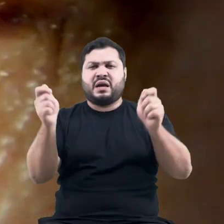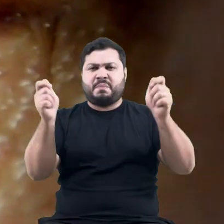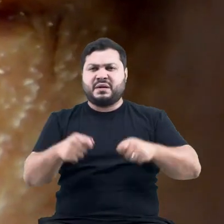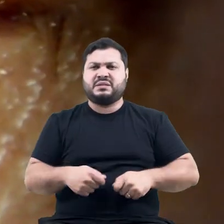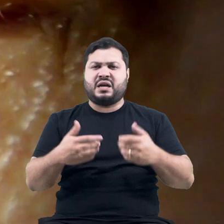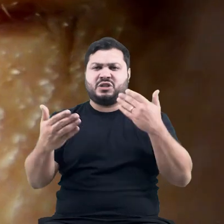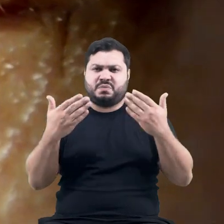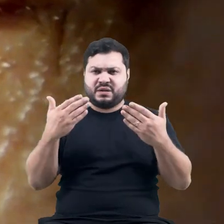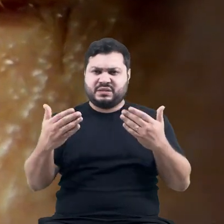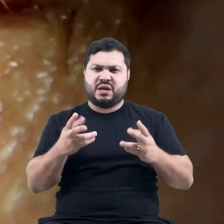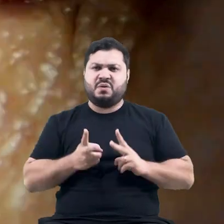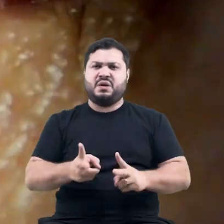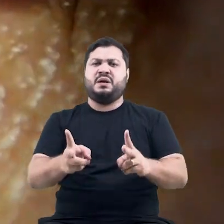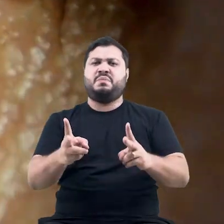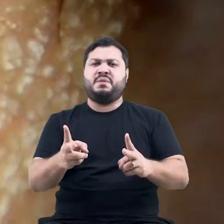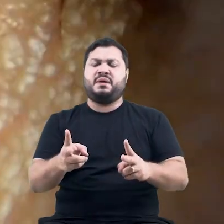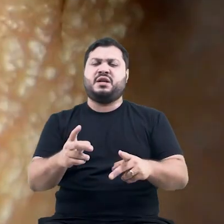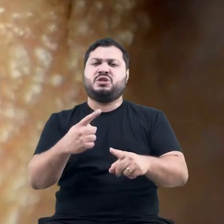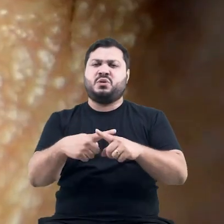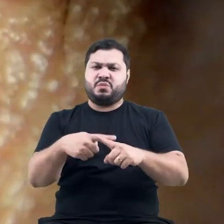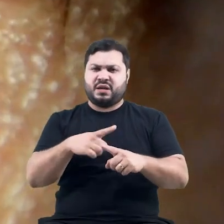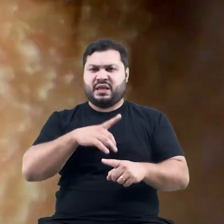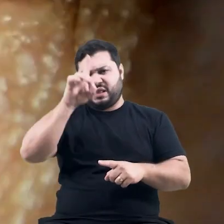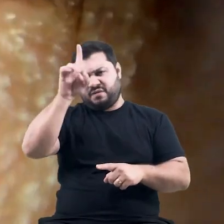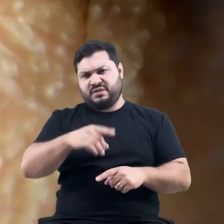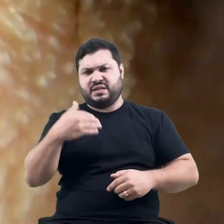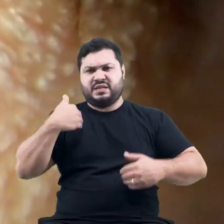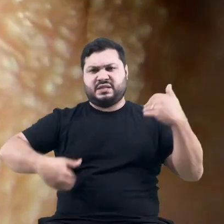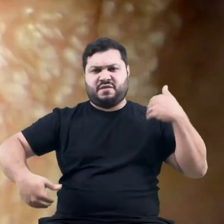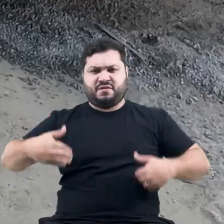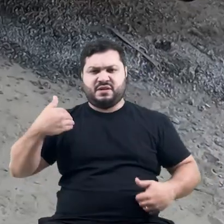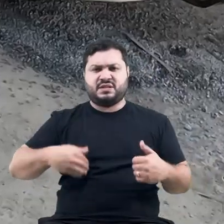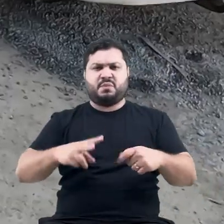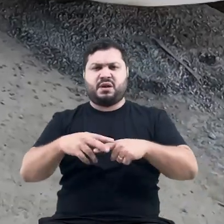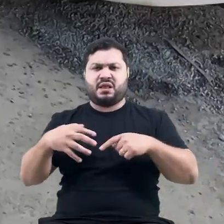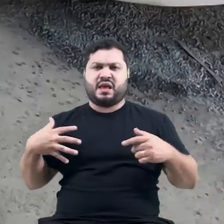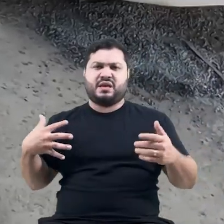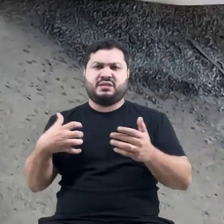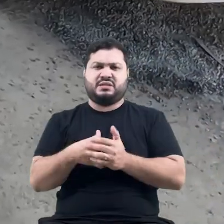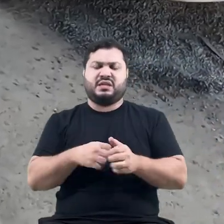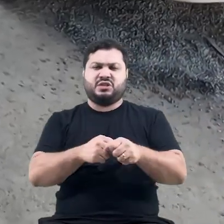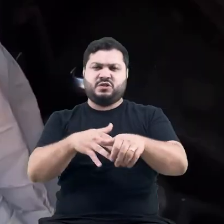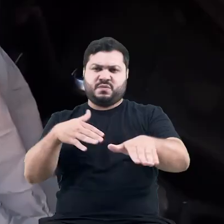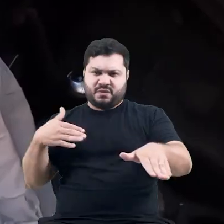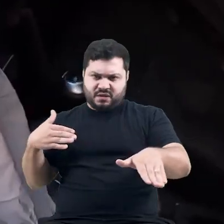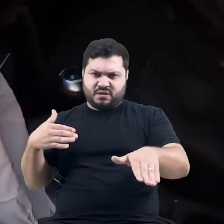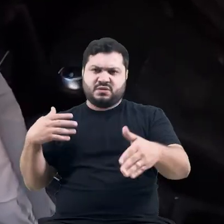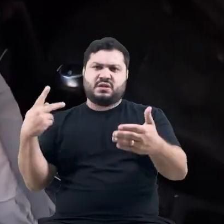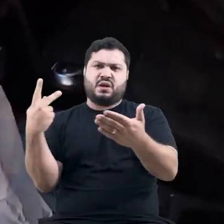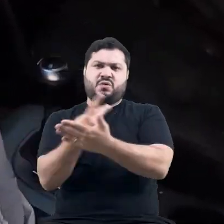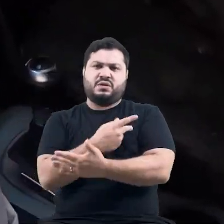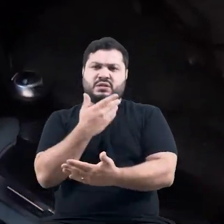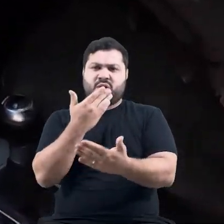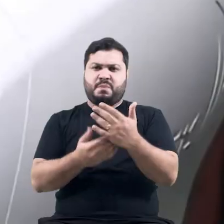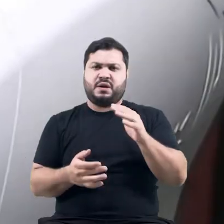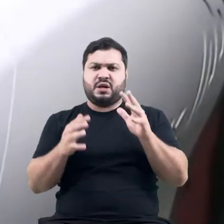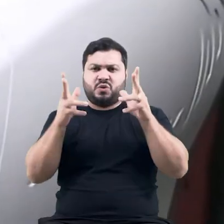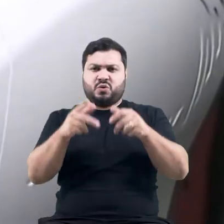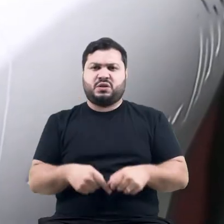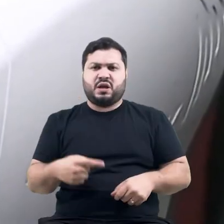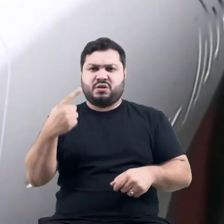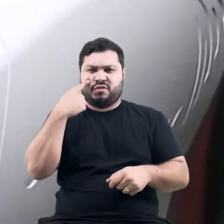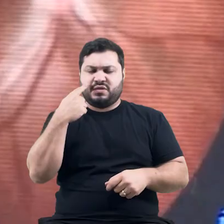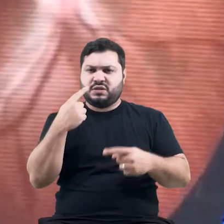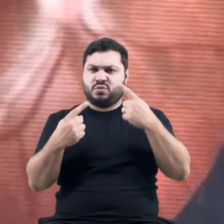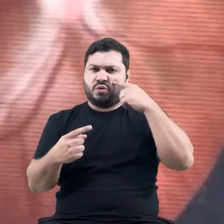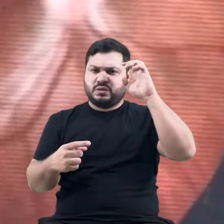apresenta incapacidade parcial e permanente devido à deficiência física provocada por acidente de trânsito que ocasionou a perda